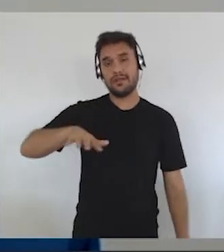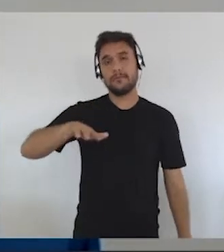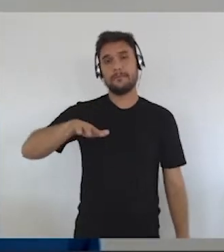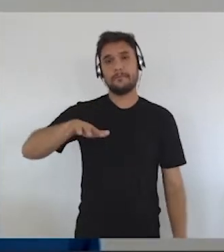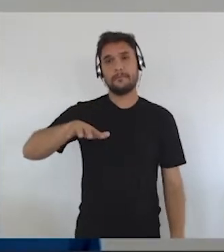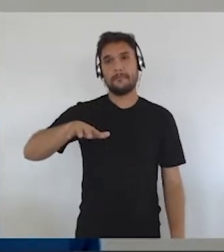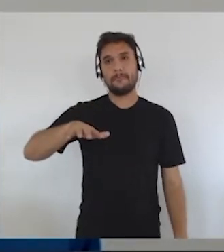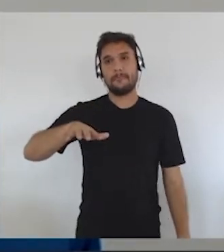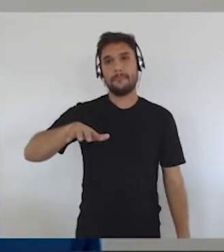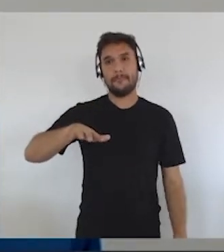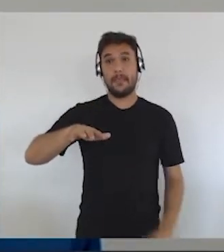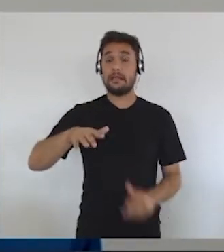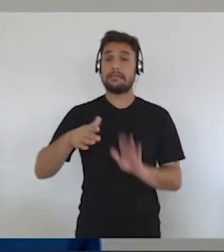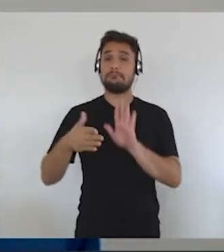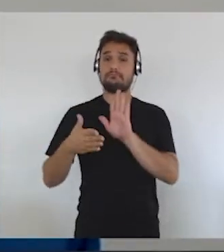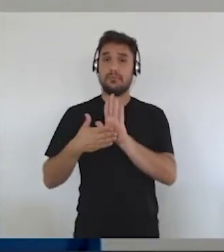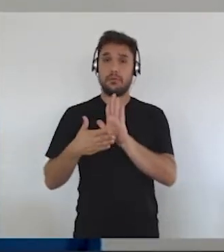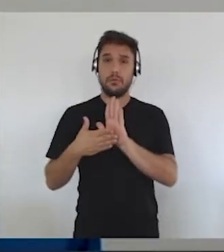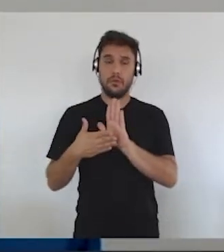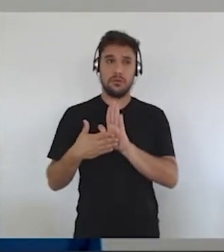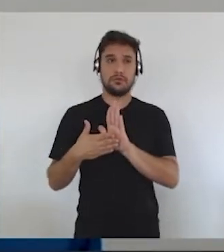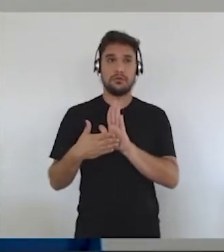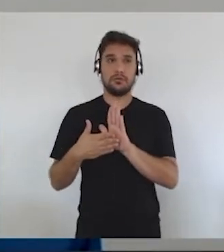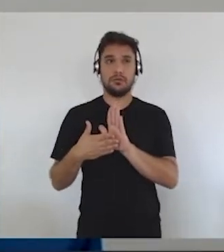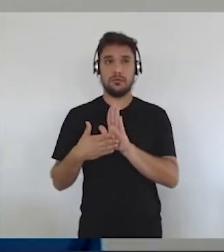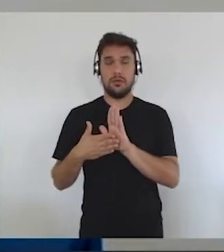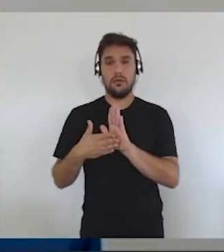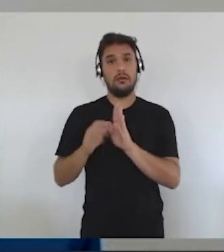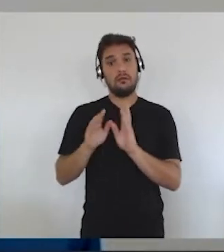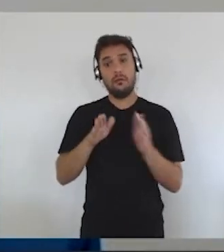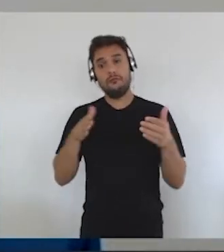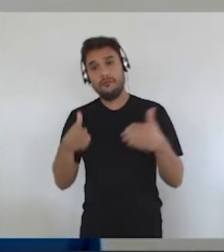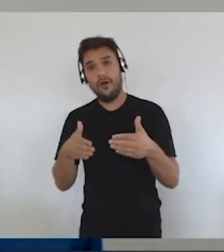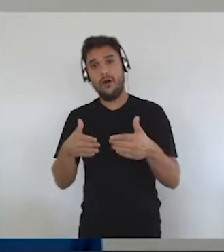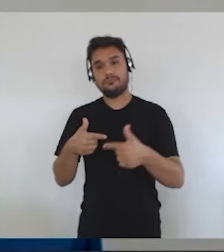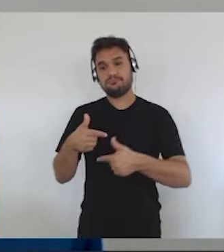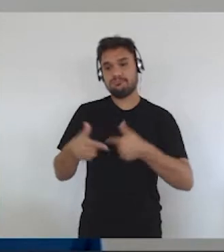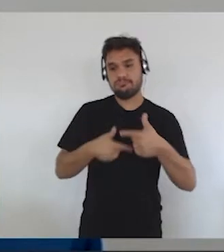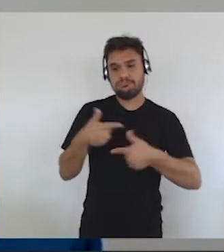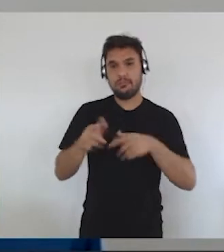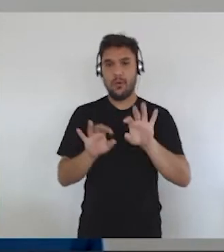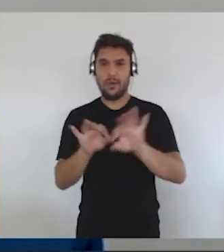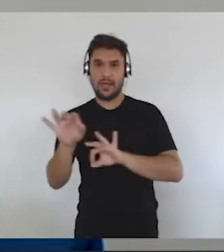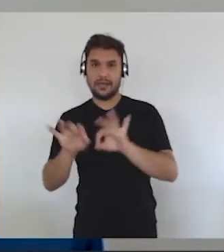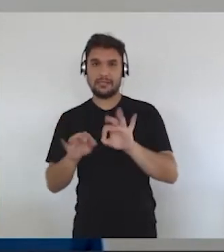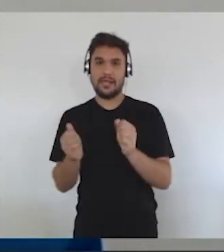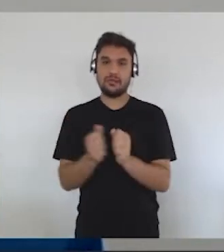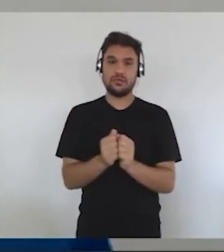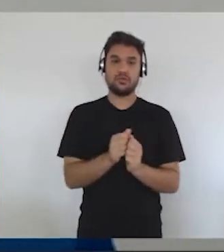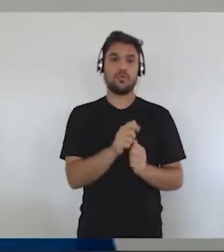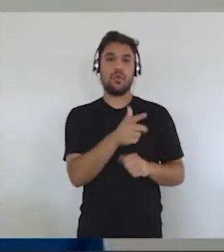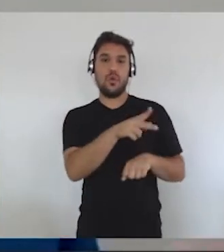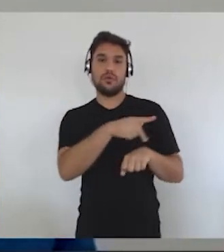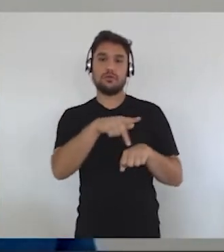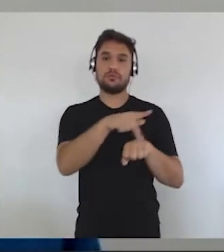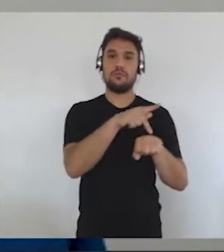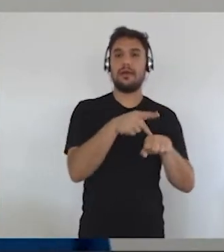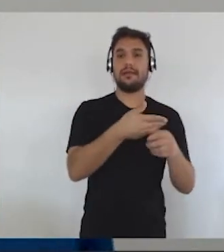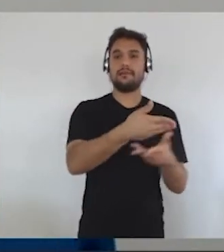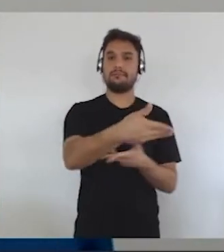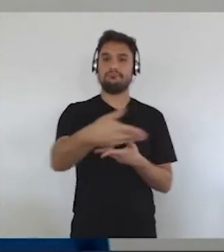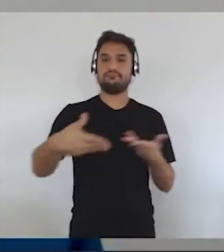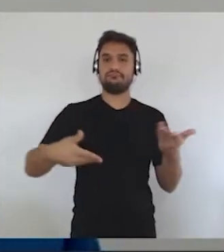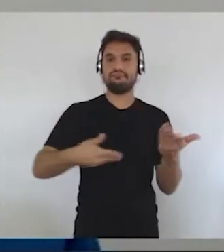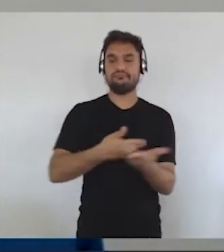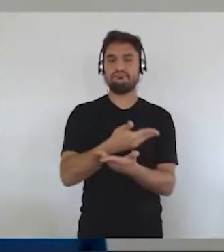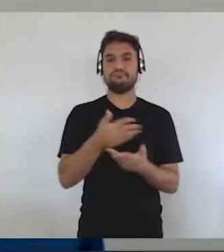esse tratado que busca operacionalizar por meio da cooperação jurídica internacional, e é até